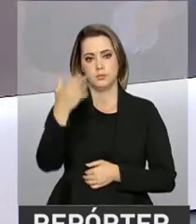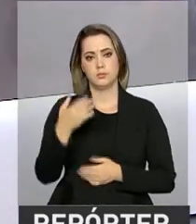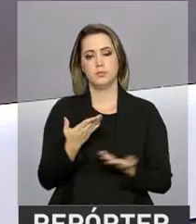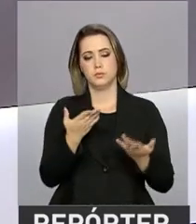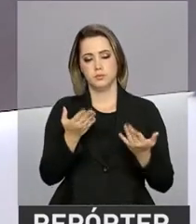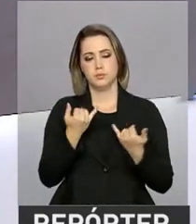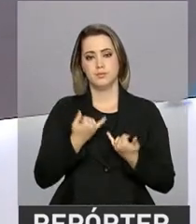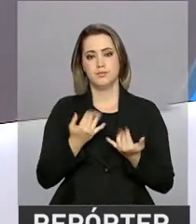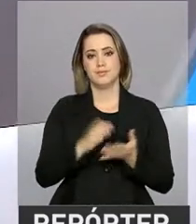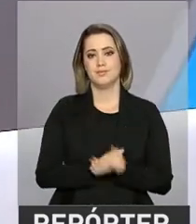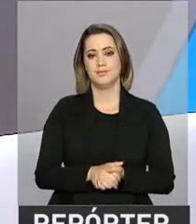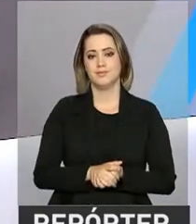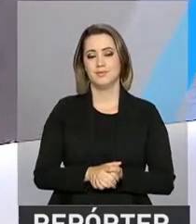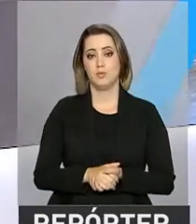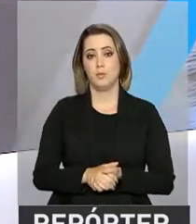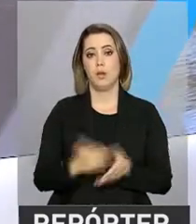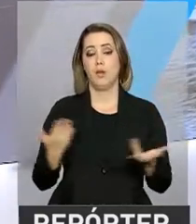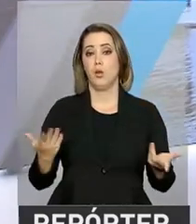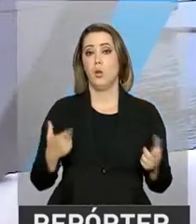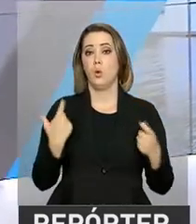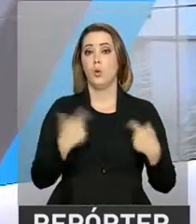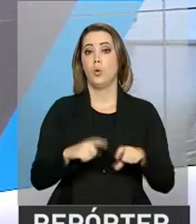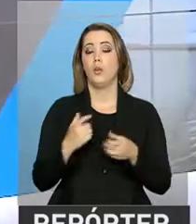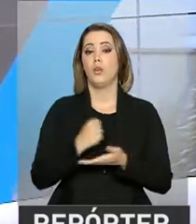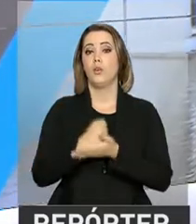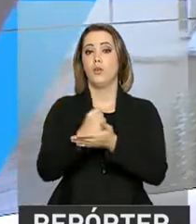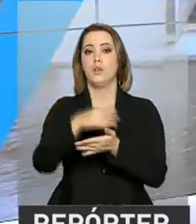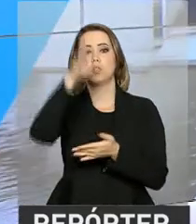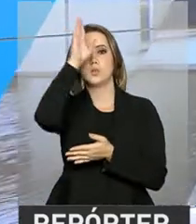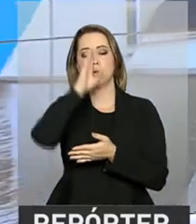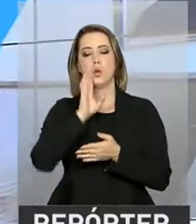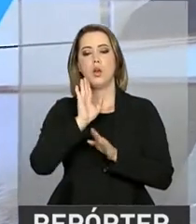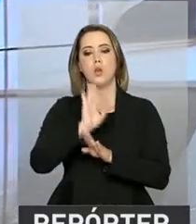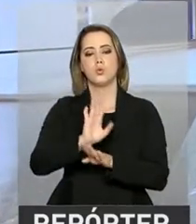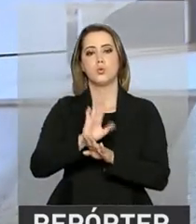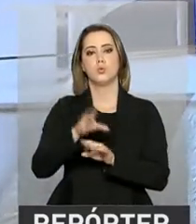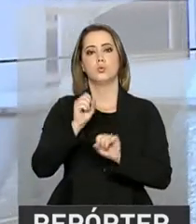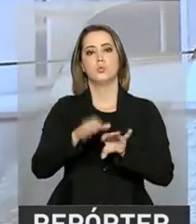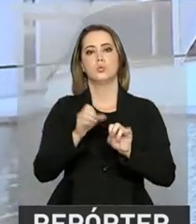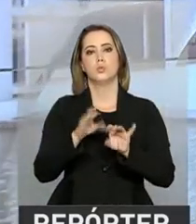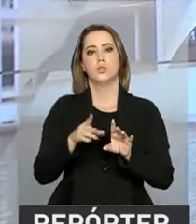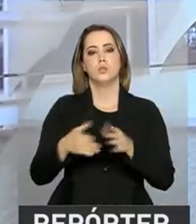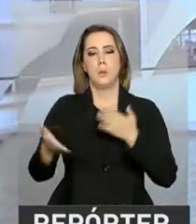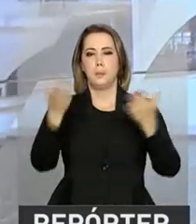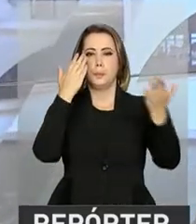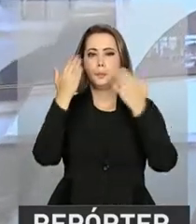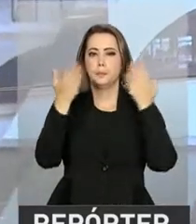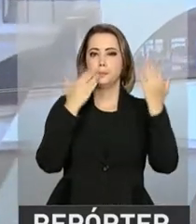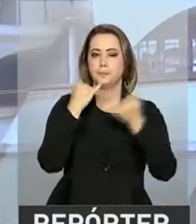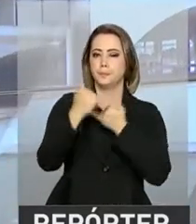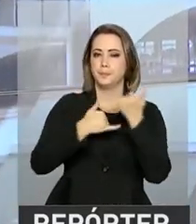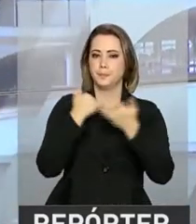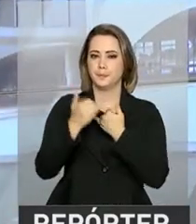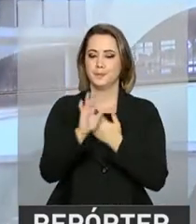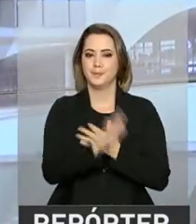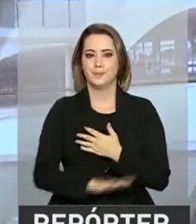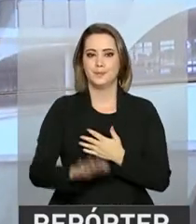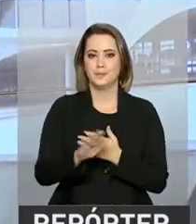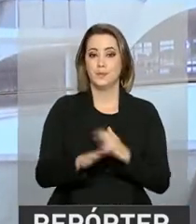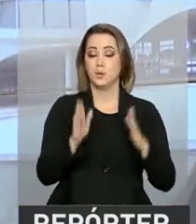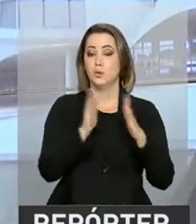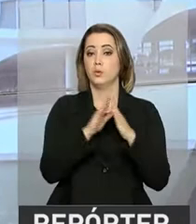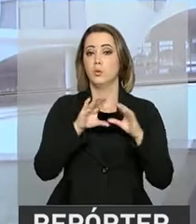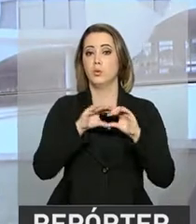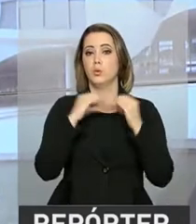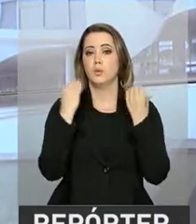essas informações. E olha, um lugar que oferece de graça apoio educacional, psicológico e diversão para a criançada